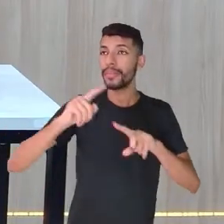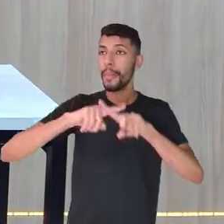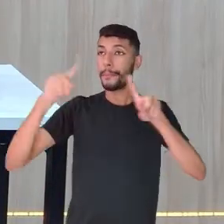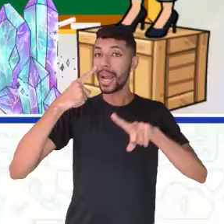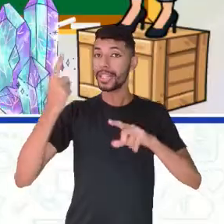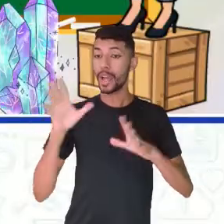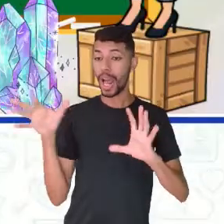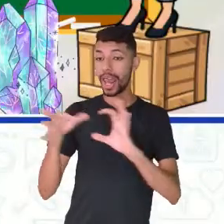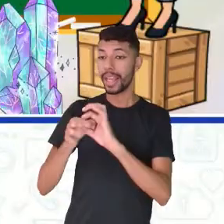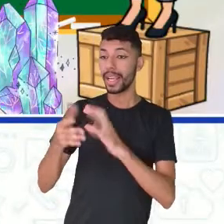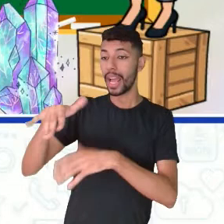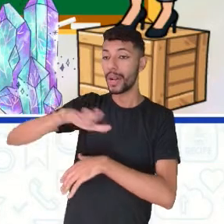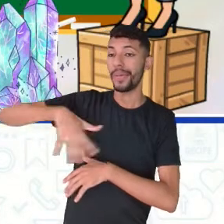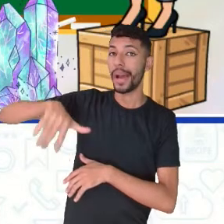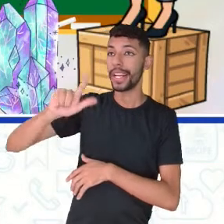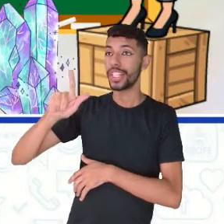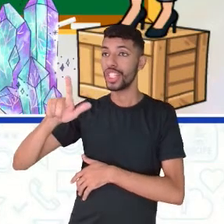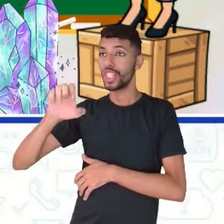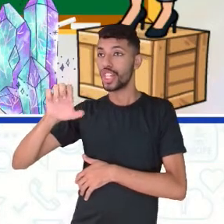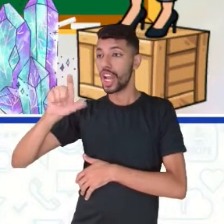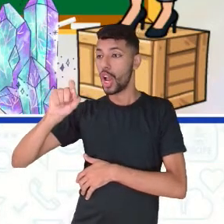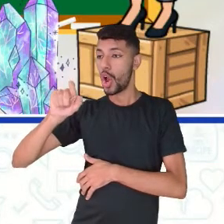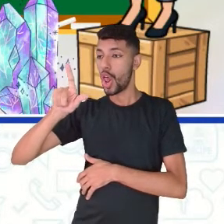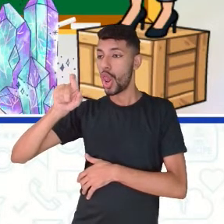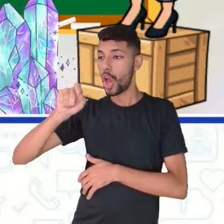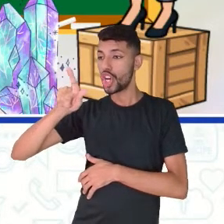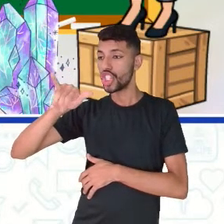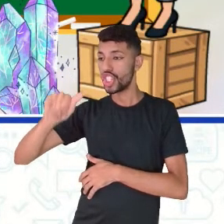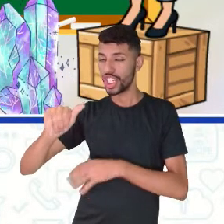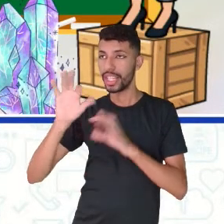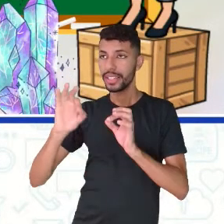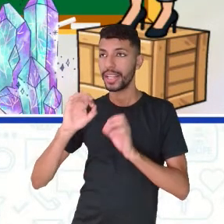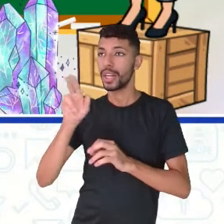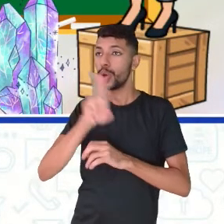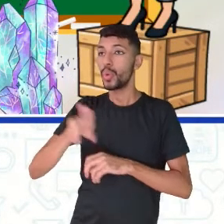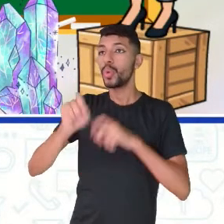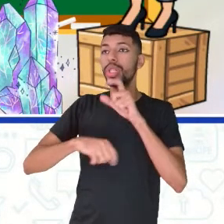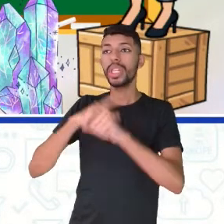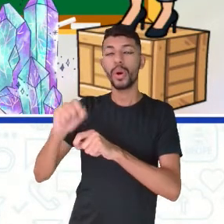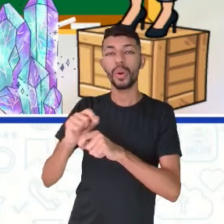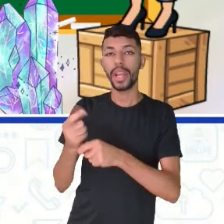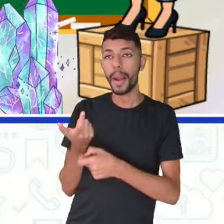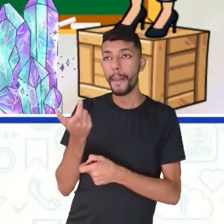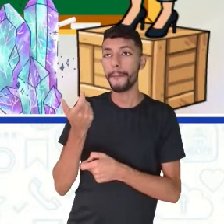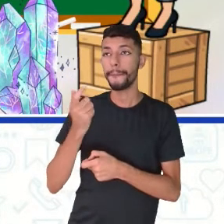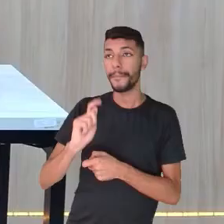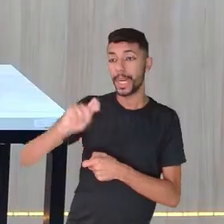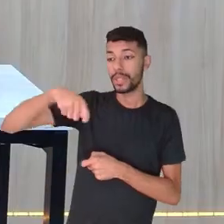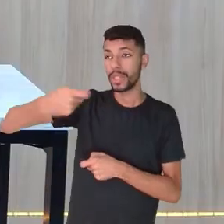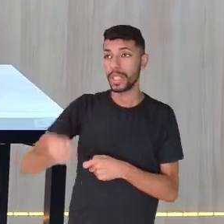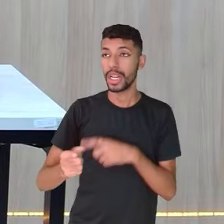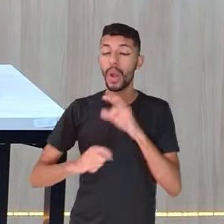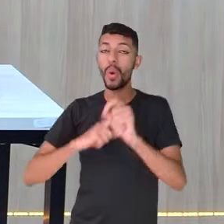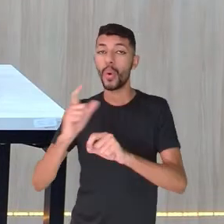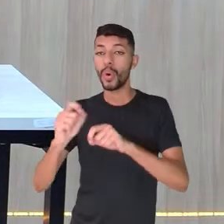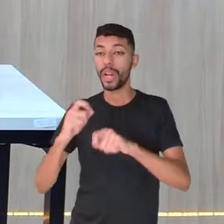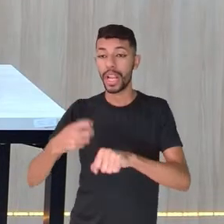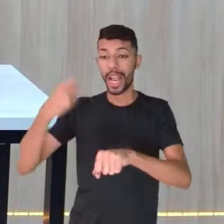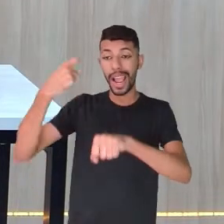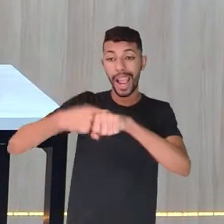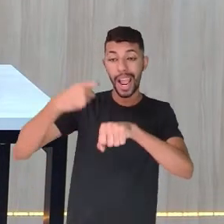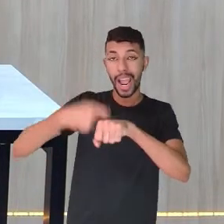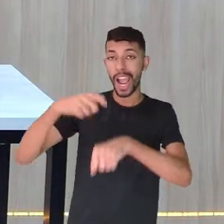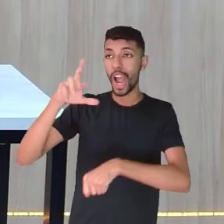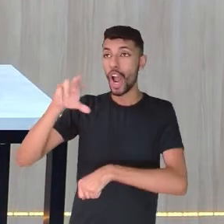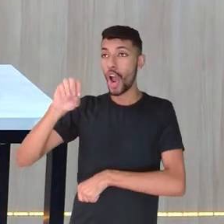em geologia, utiliza o termo rocha ou mineral. Então, a gente vai ver que esse termo rocha e pedra,